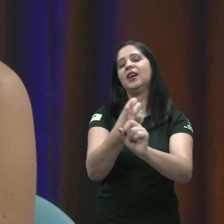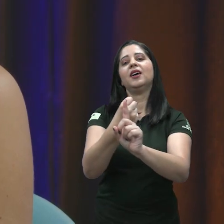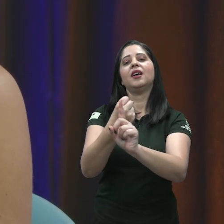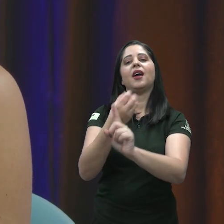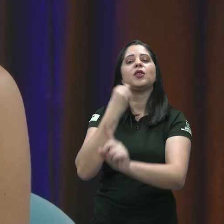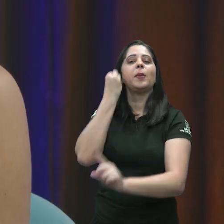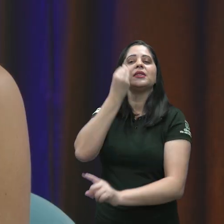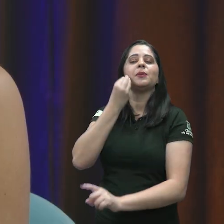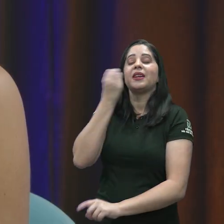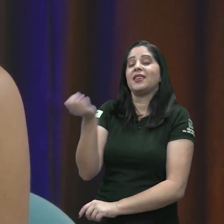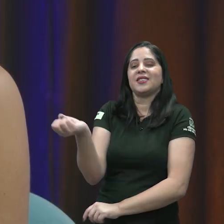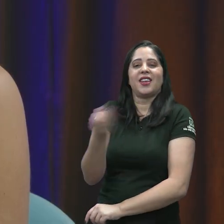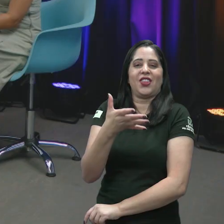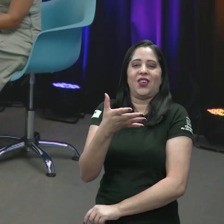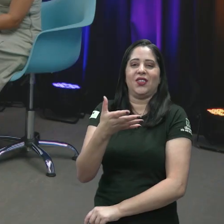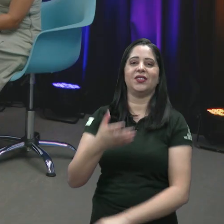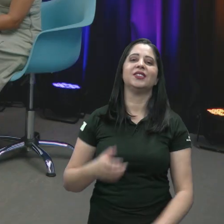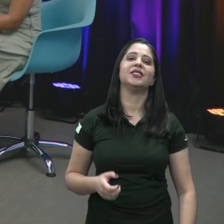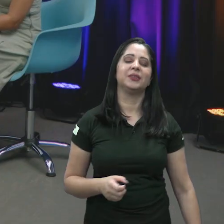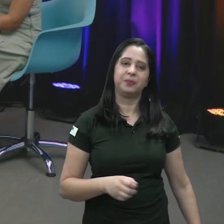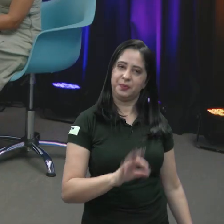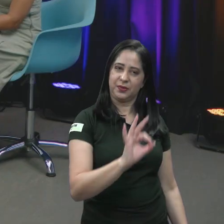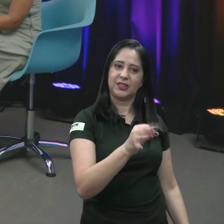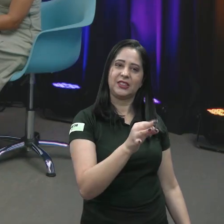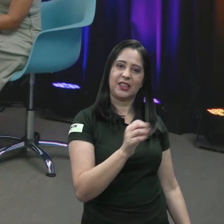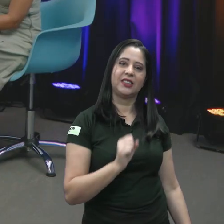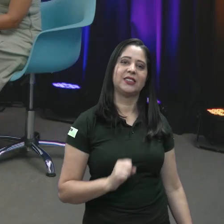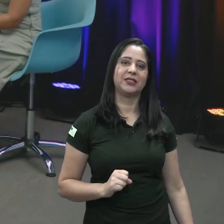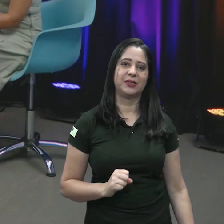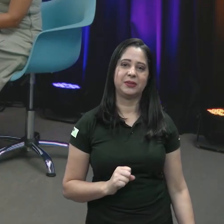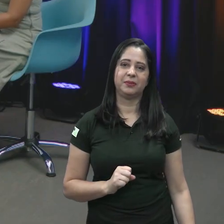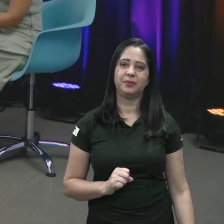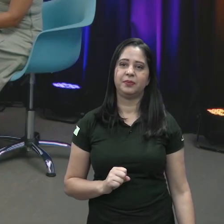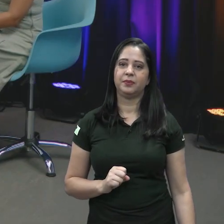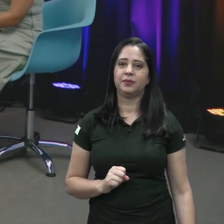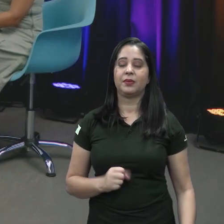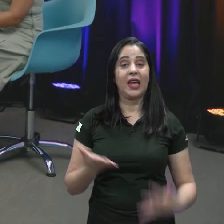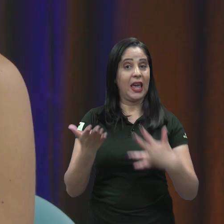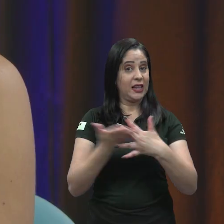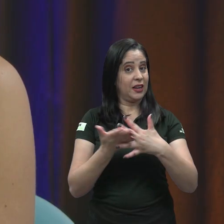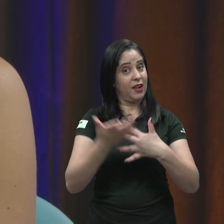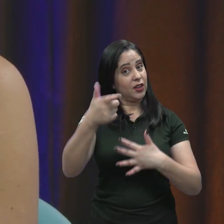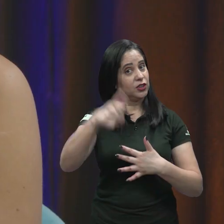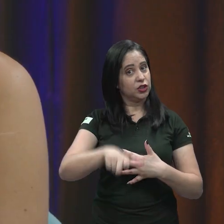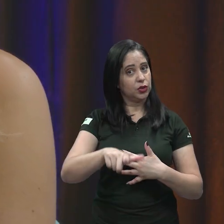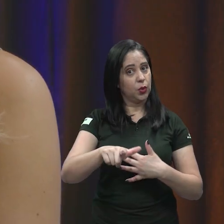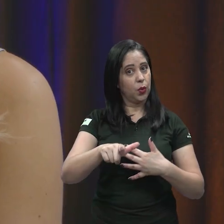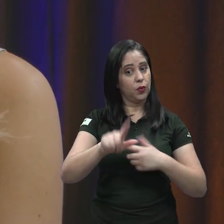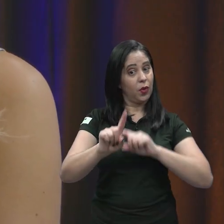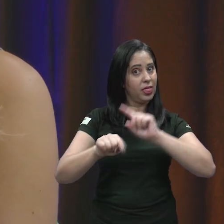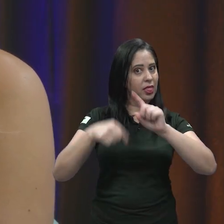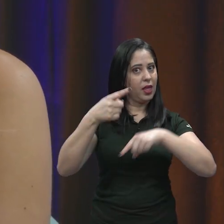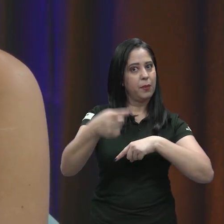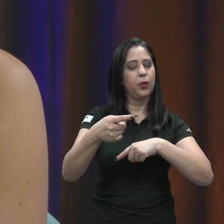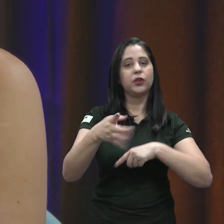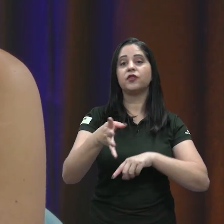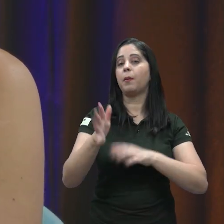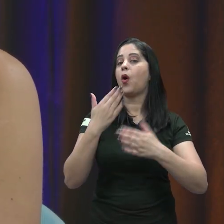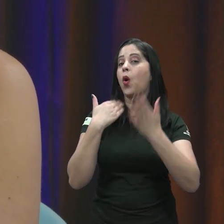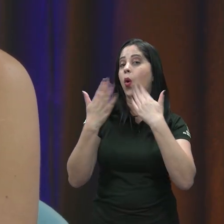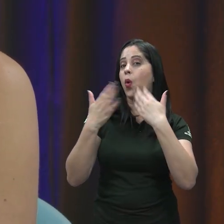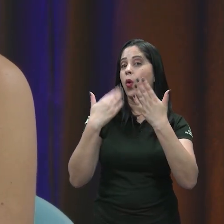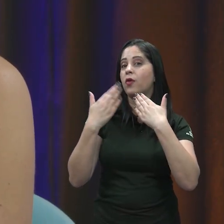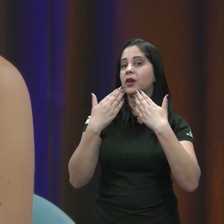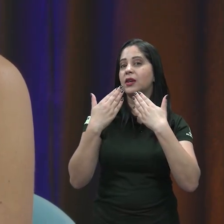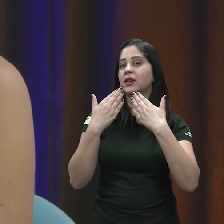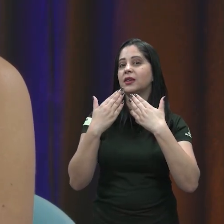nova vitrine, que está Perfeito. cheia de oportunidades, né? Exatamente. Perfeito. Muito obrigado. Mais uma pausa aqui no Inspiração e no próximo bloco vamos